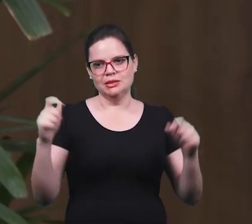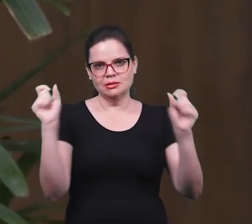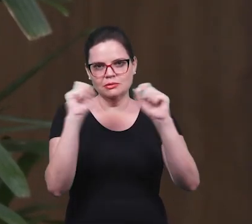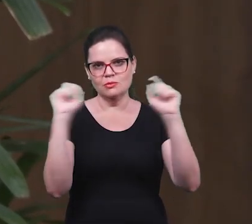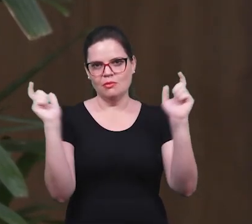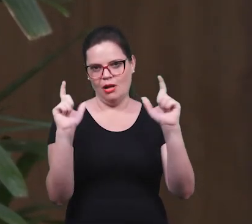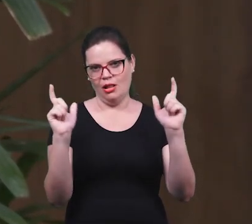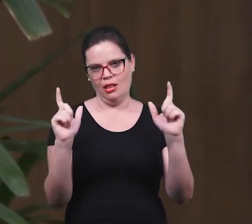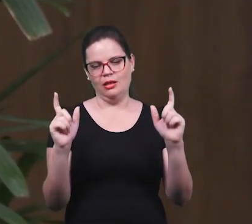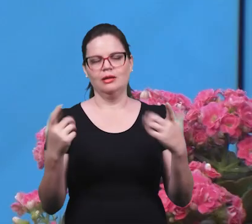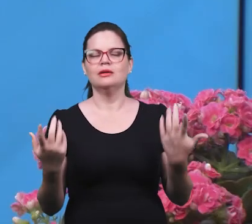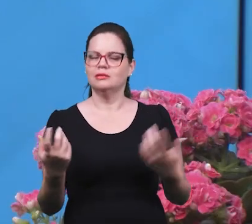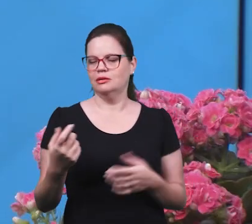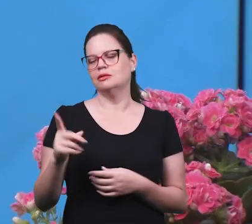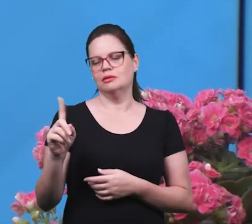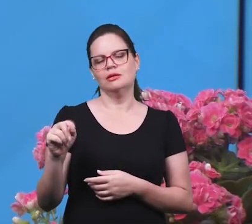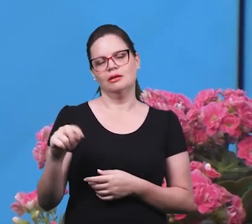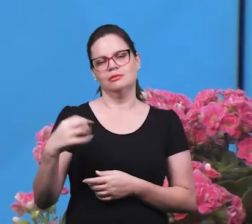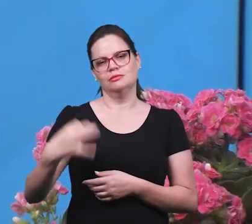para um Isso, risco.